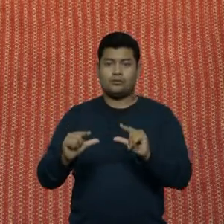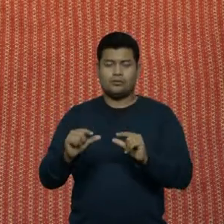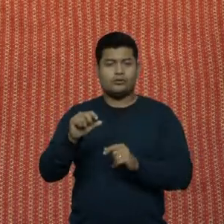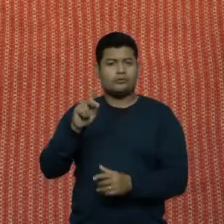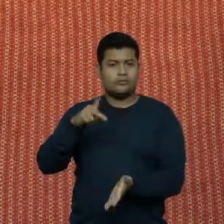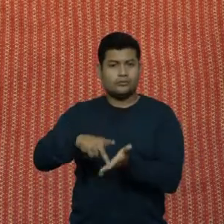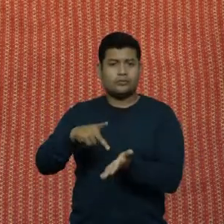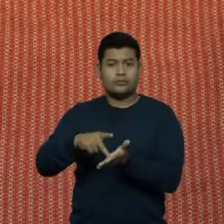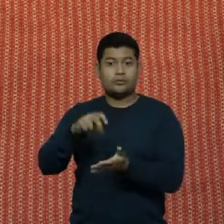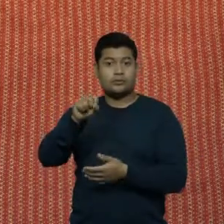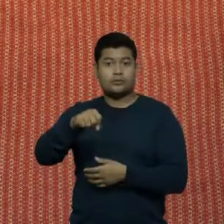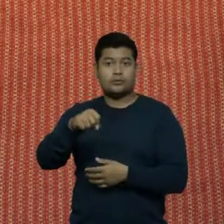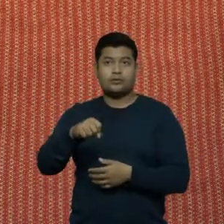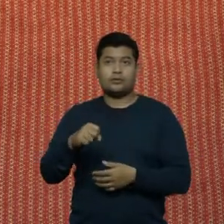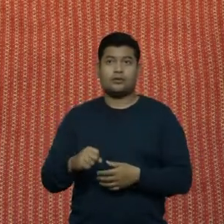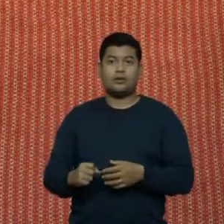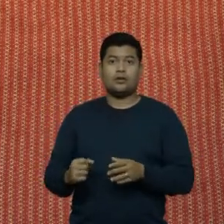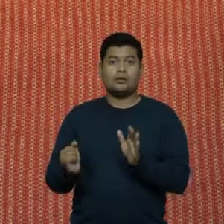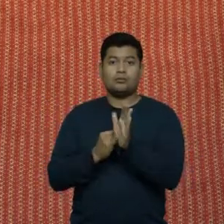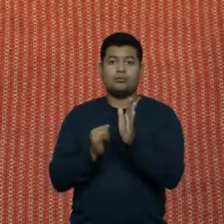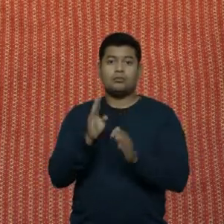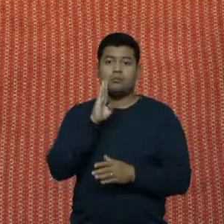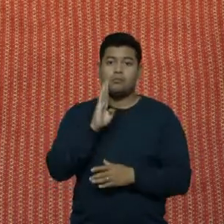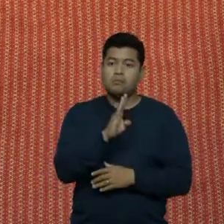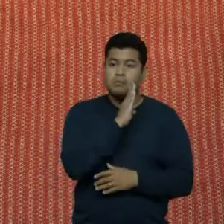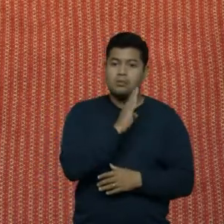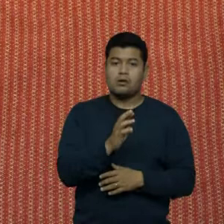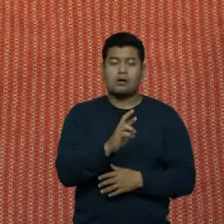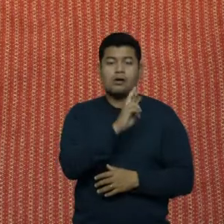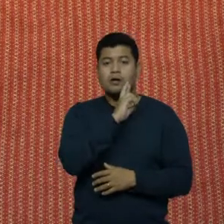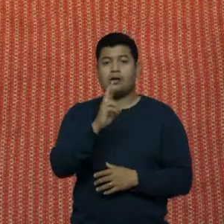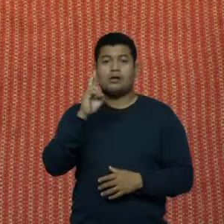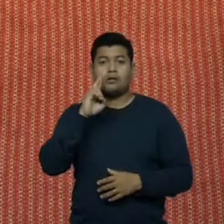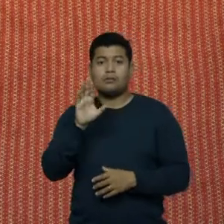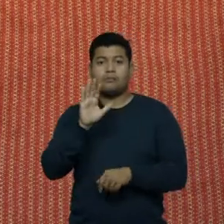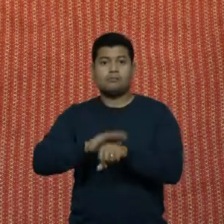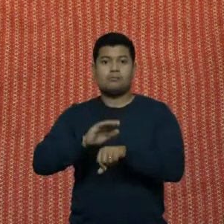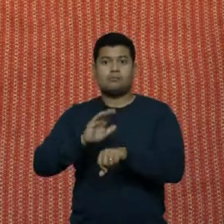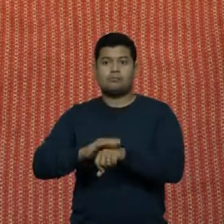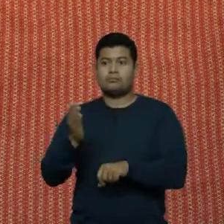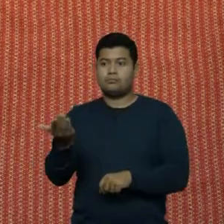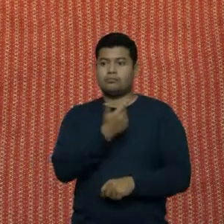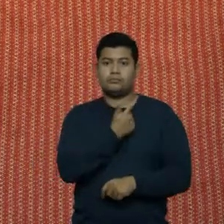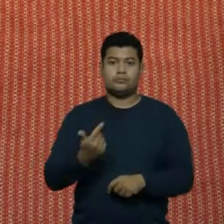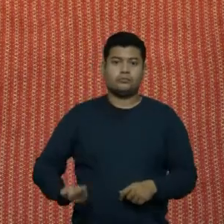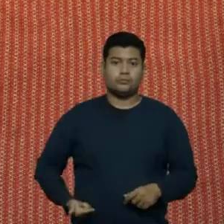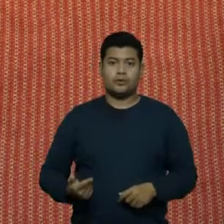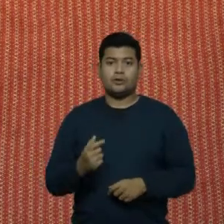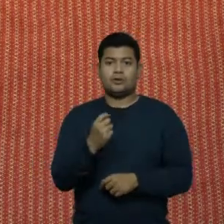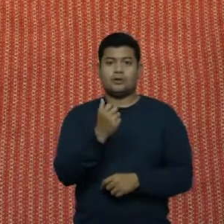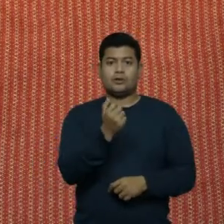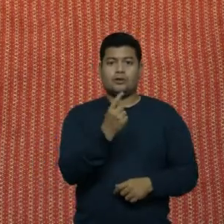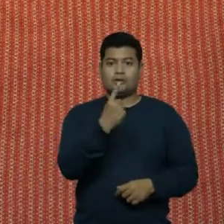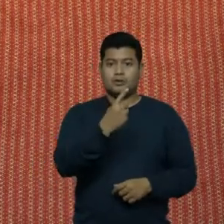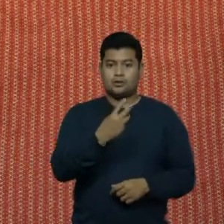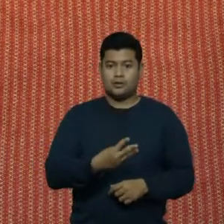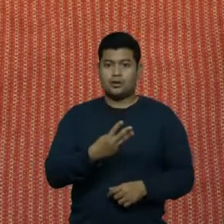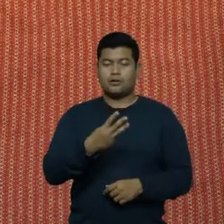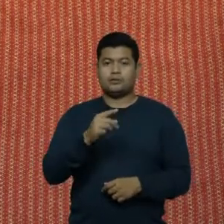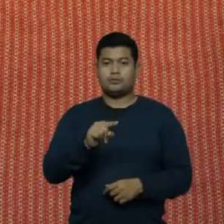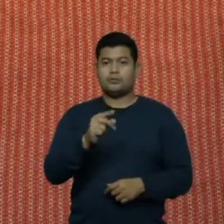os impostos bares e restaurantes mais vindo de origem do Governo do Estado para 3.2 por cento dos